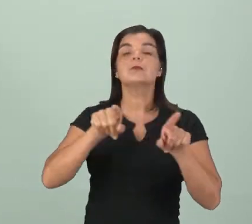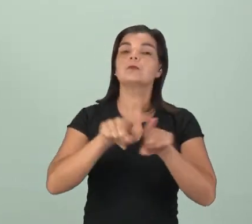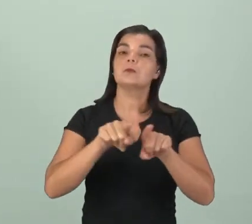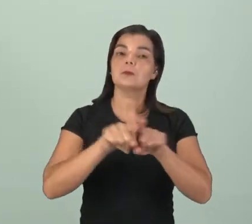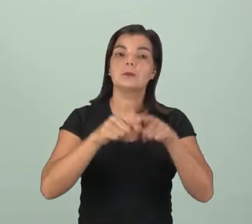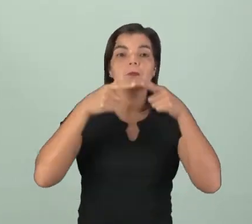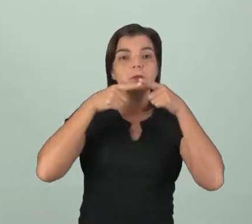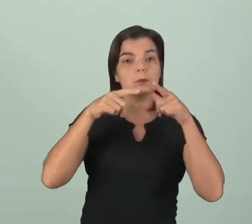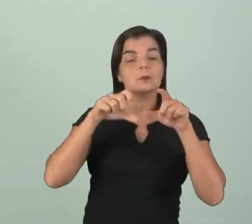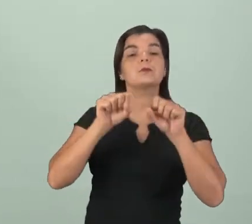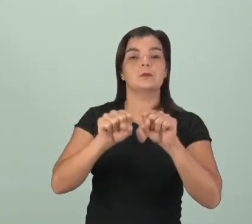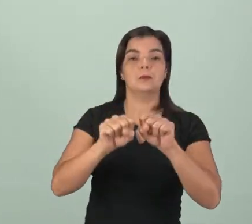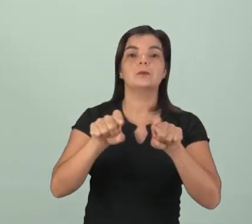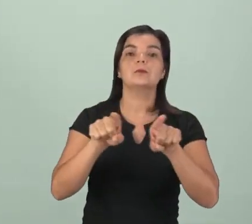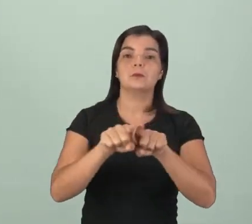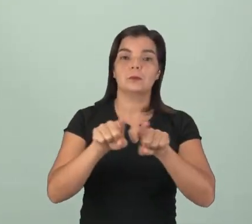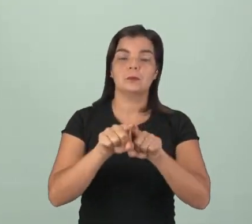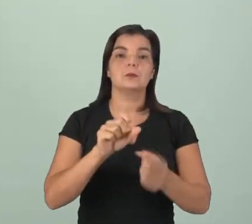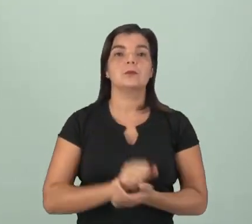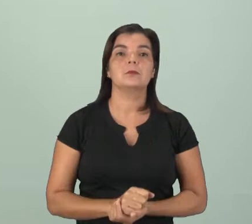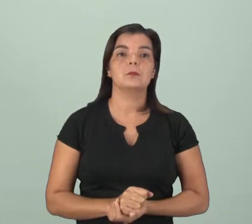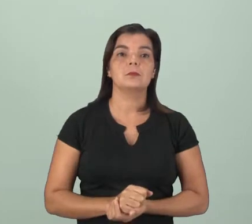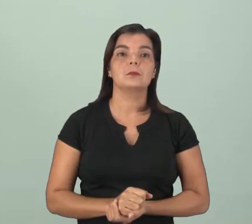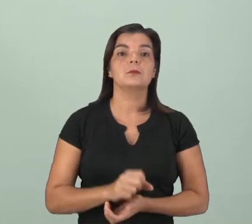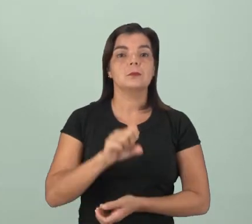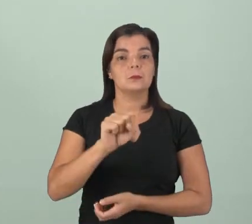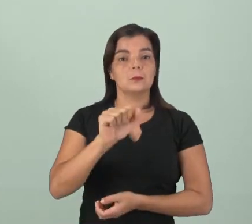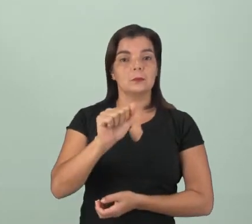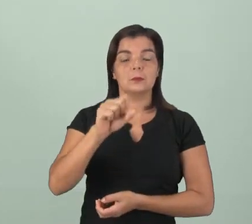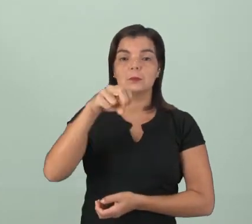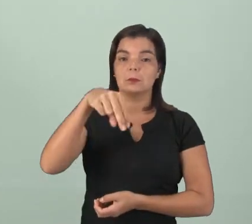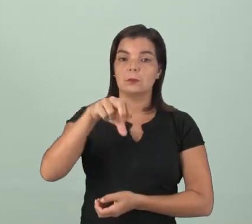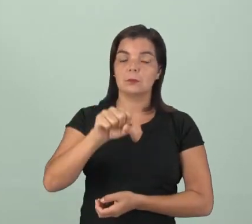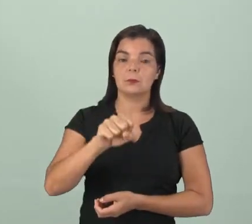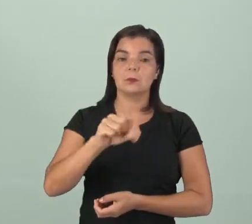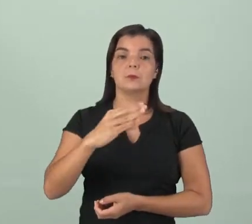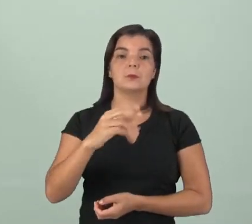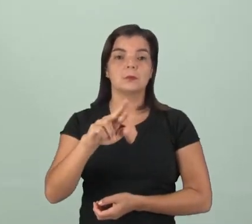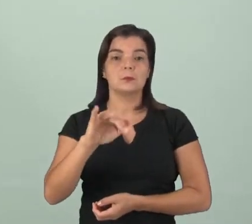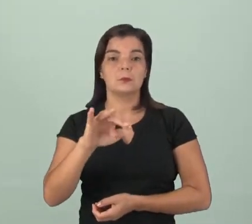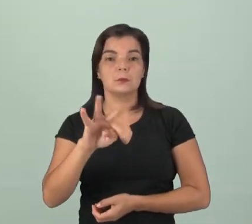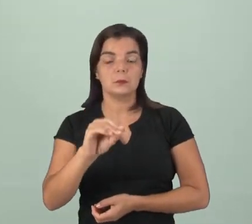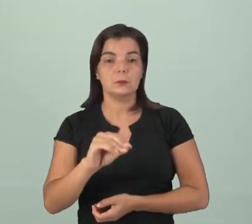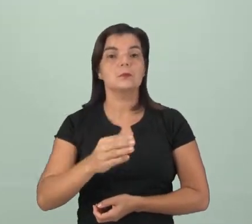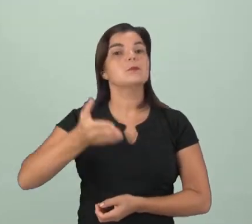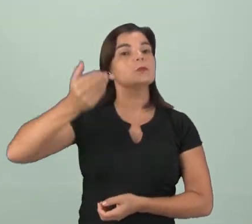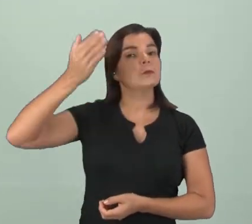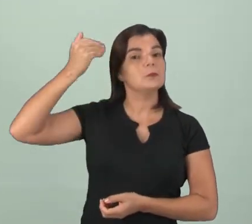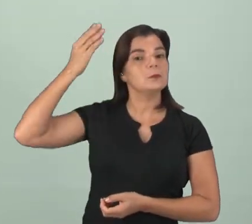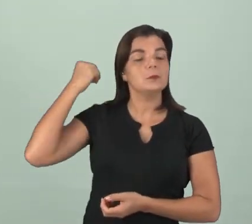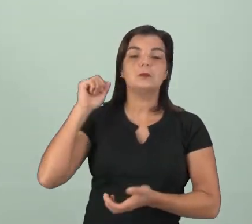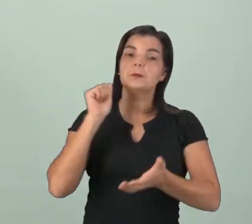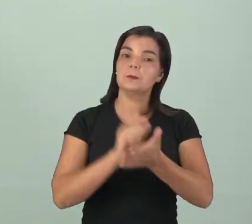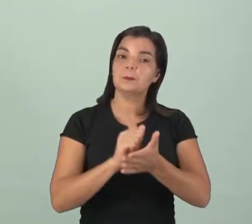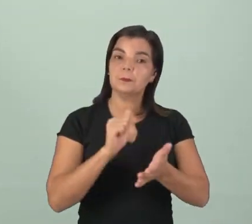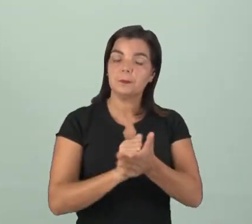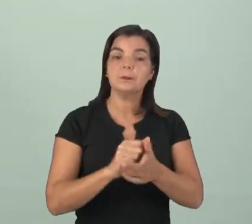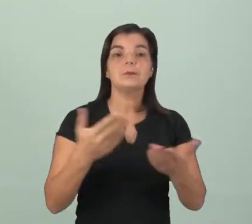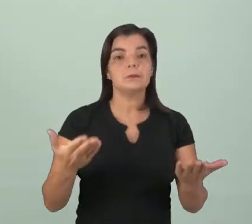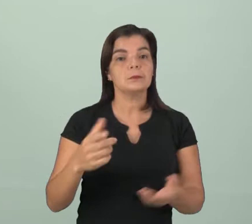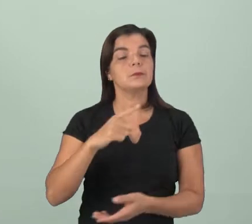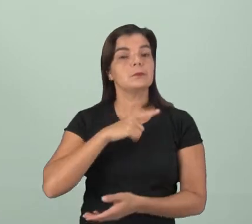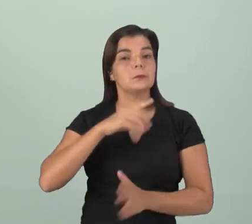na linguagem chamada sânscrito, que é uma linguagem das mais antigas da língua escrita. Então